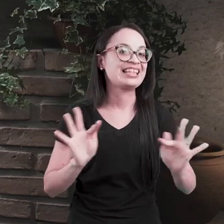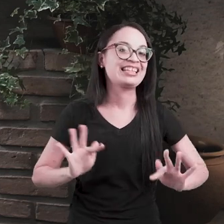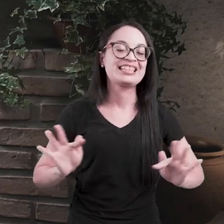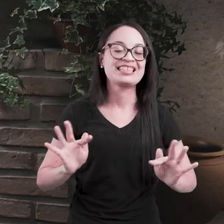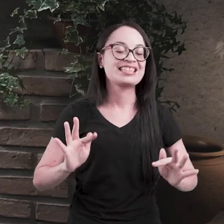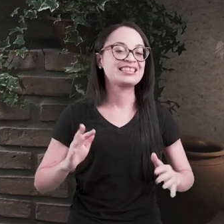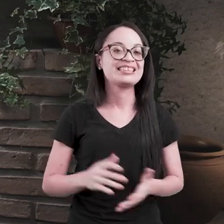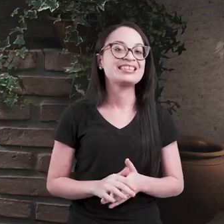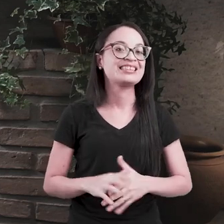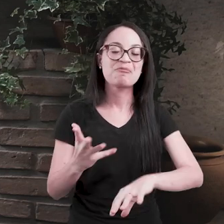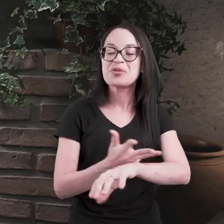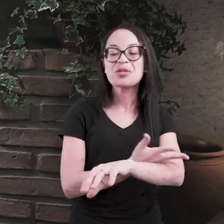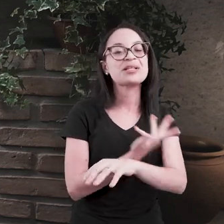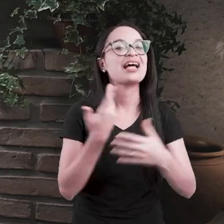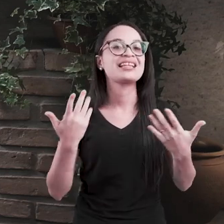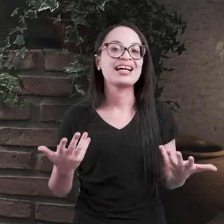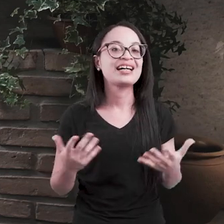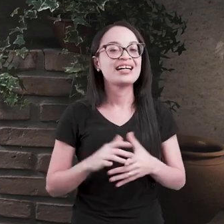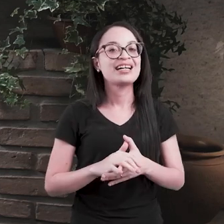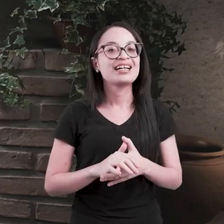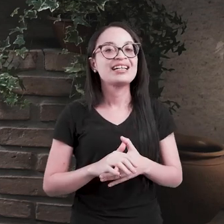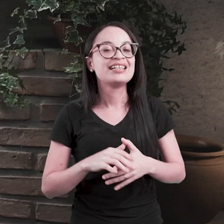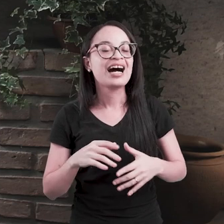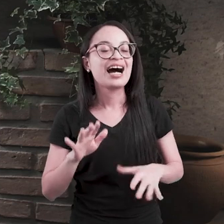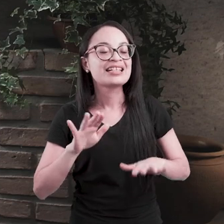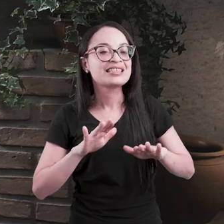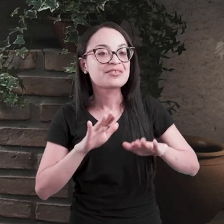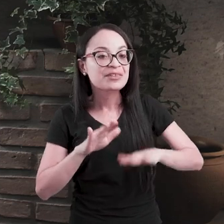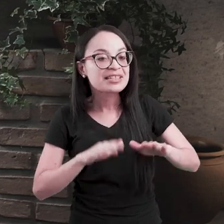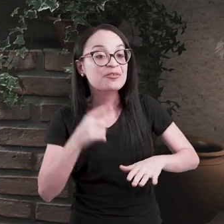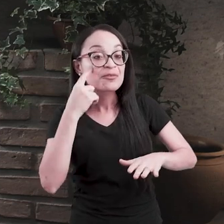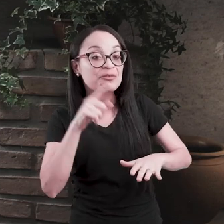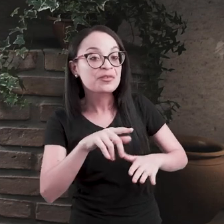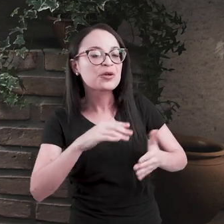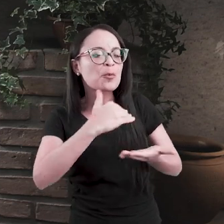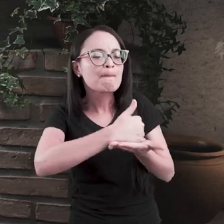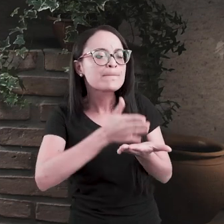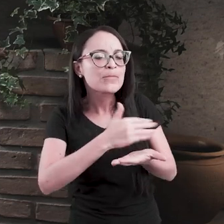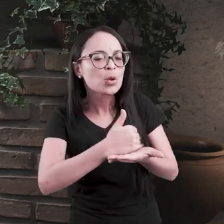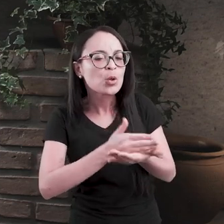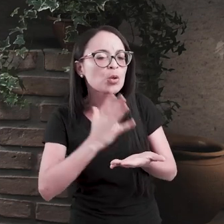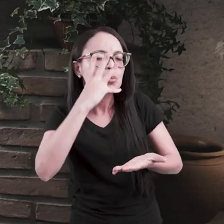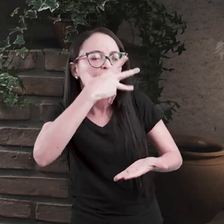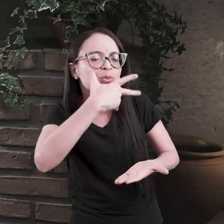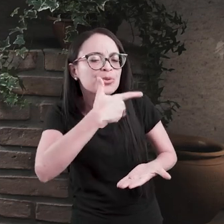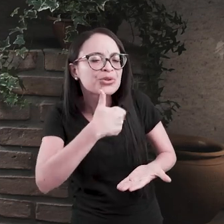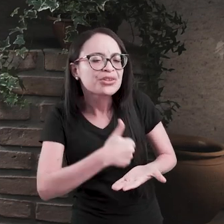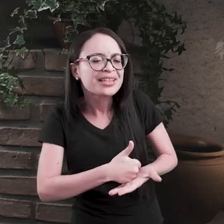maior prazer quando eu fecho tudo. Quando saio, olha, quando saio os bolos bem bonitos, que as coisas,